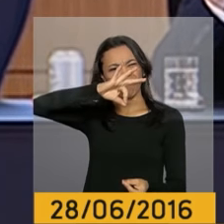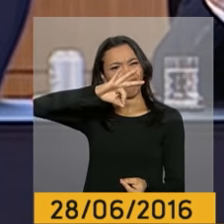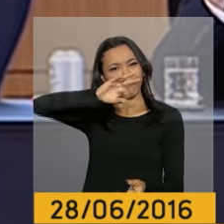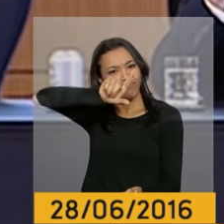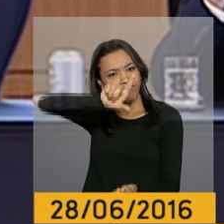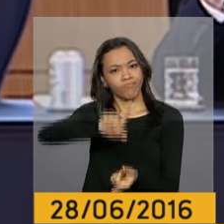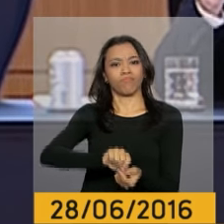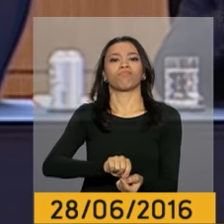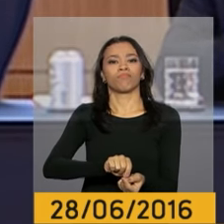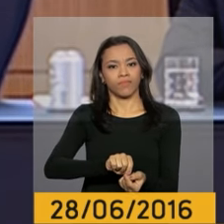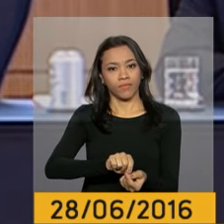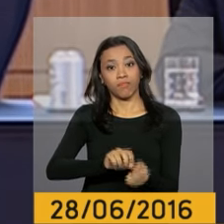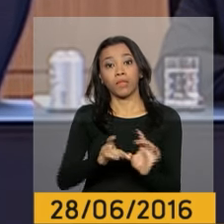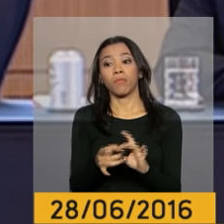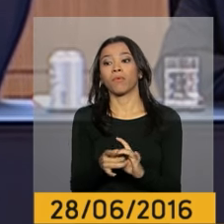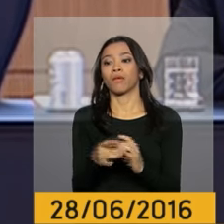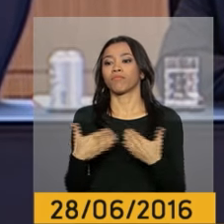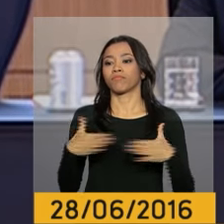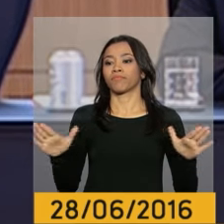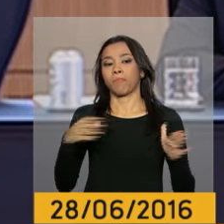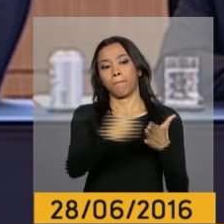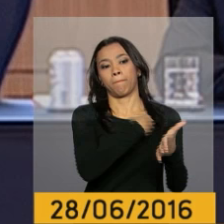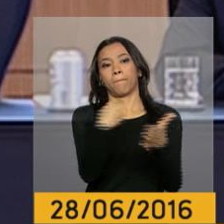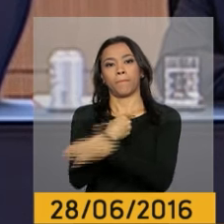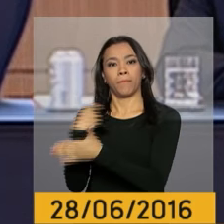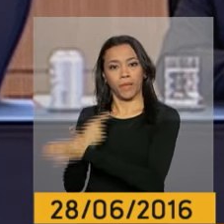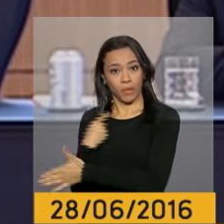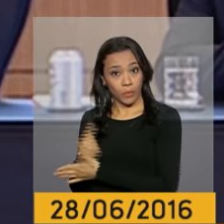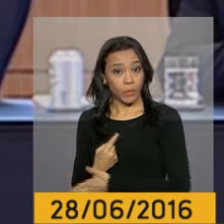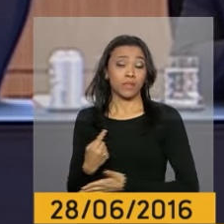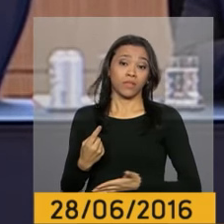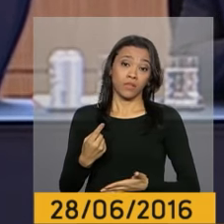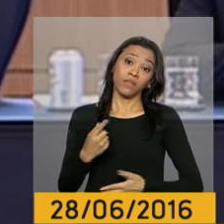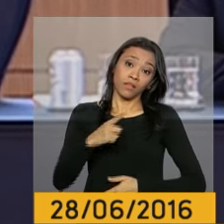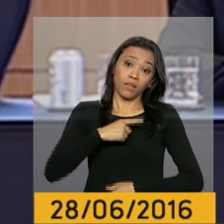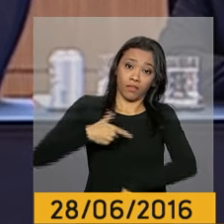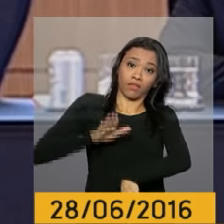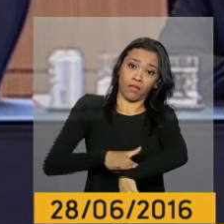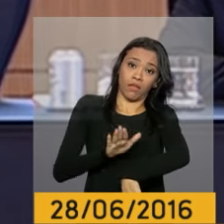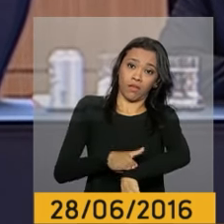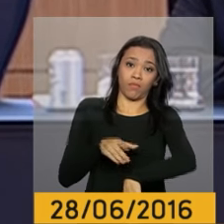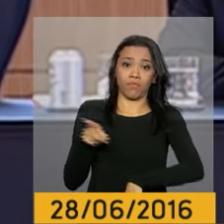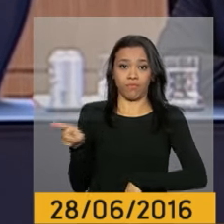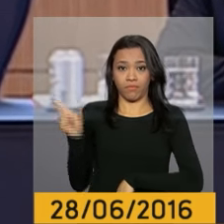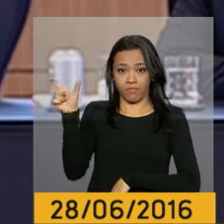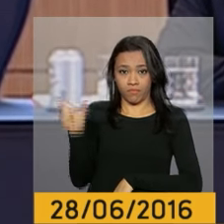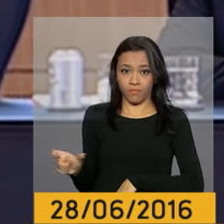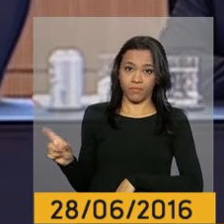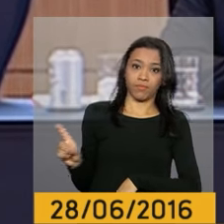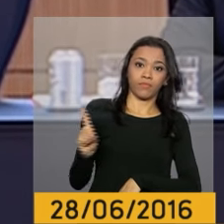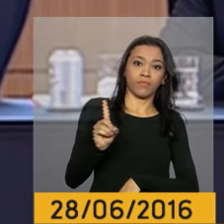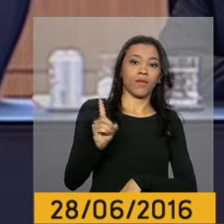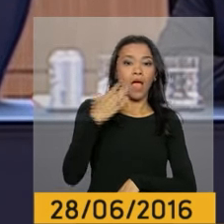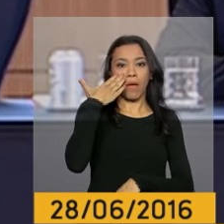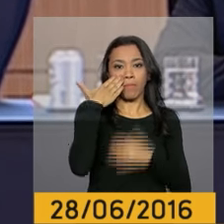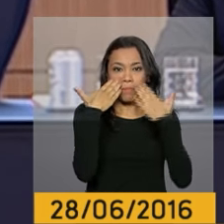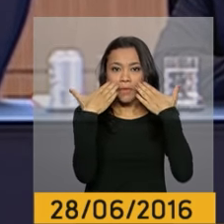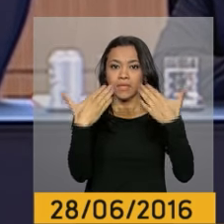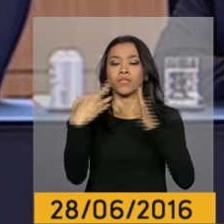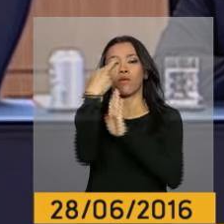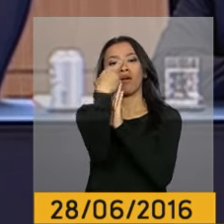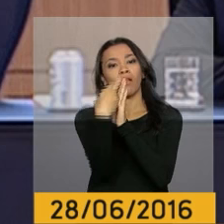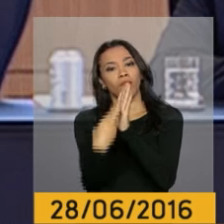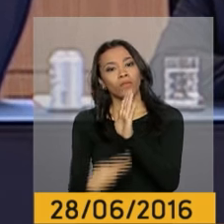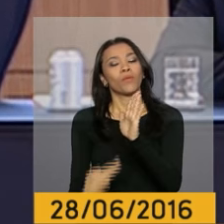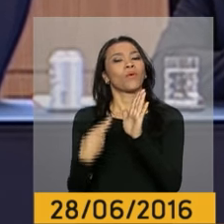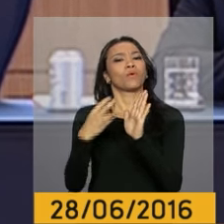abrir logo para perguntas e também para dar tempo para o Altamir apresentar o relatório de inflação com